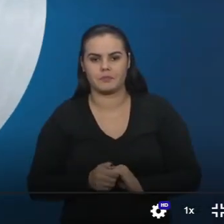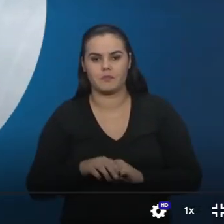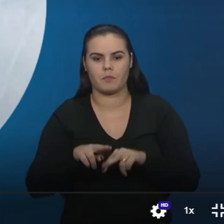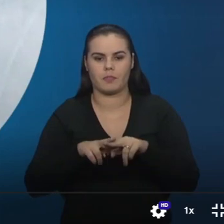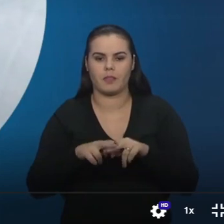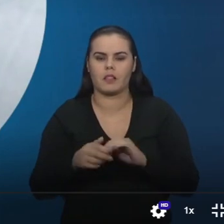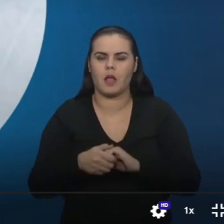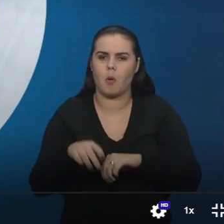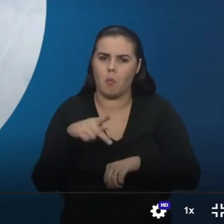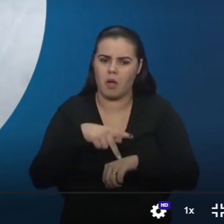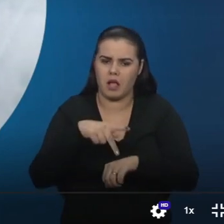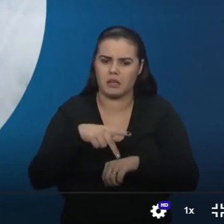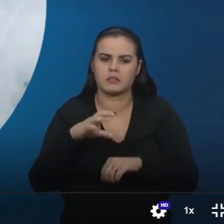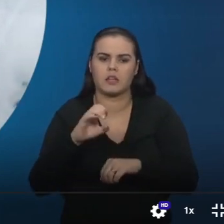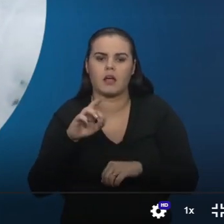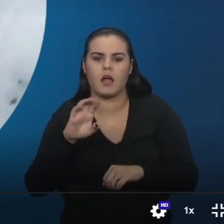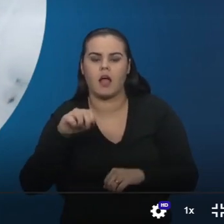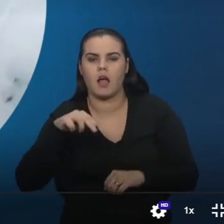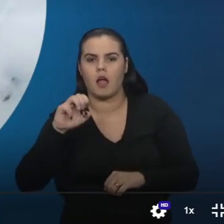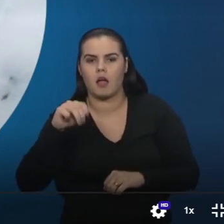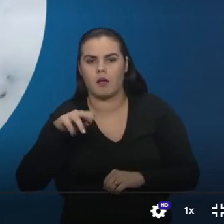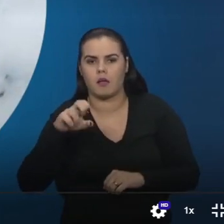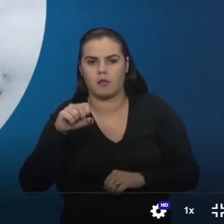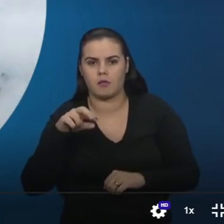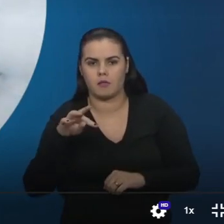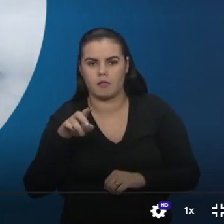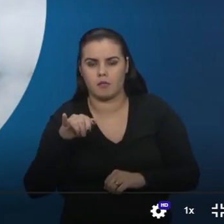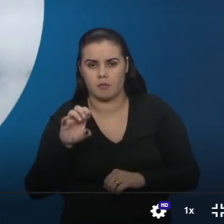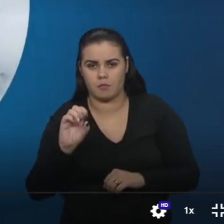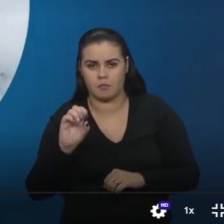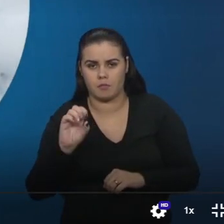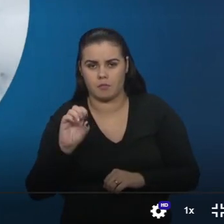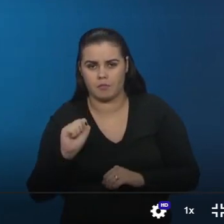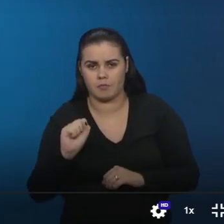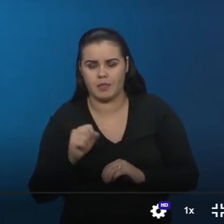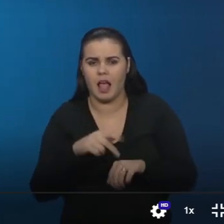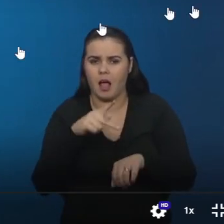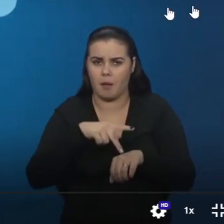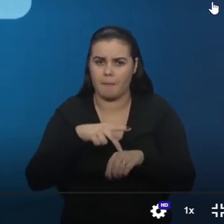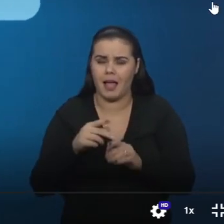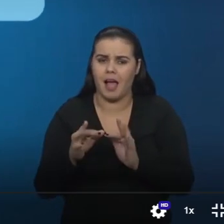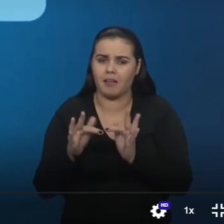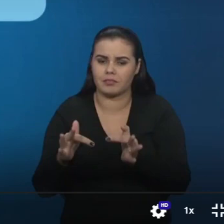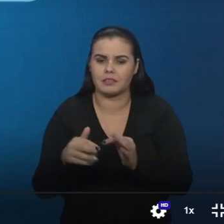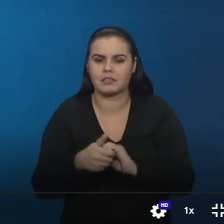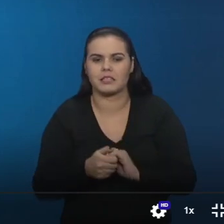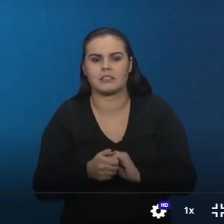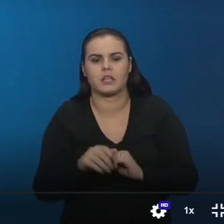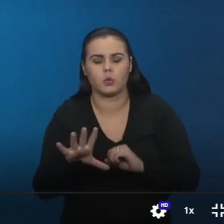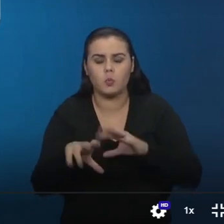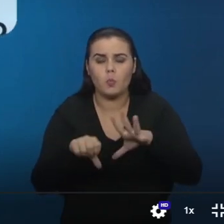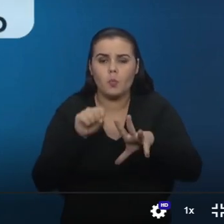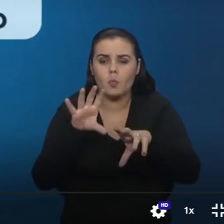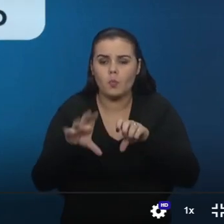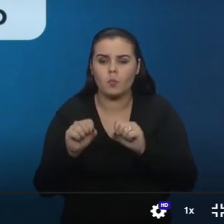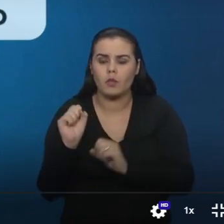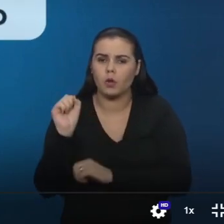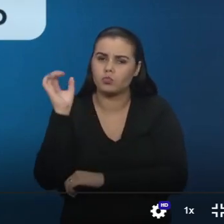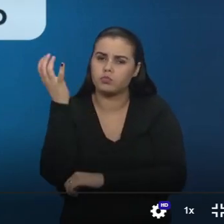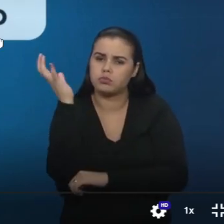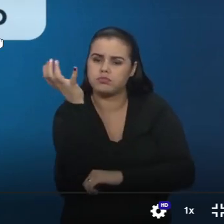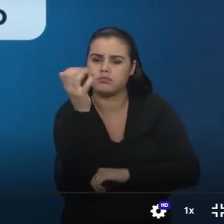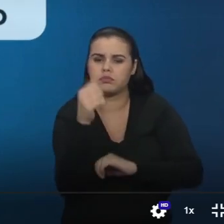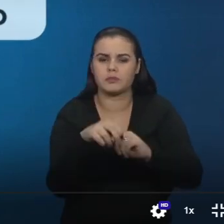rochas ornamentais, também denominadas pedras de acabamento, são extraídas da natureza e submetidas a processos